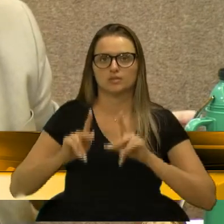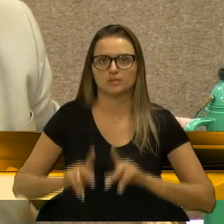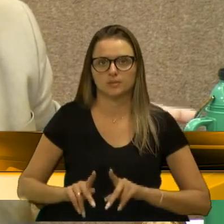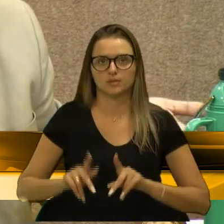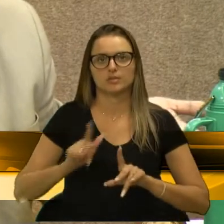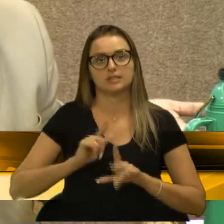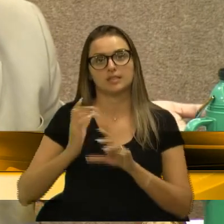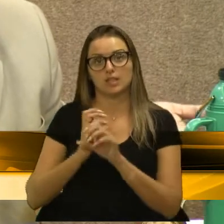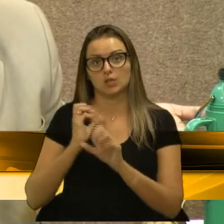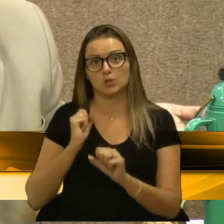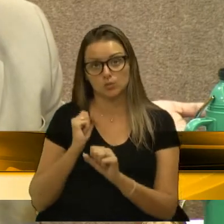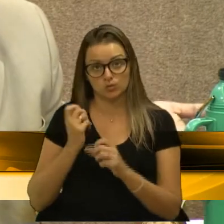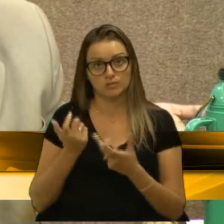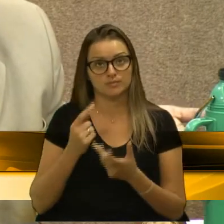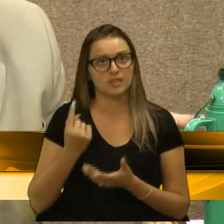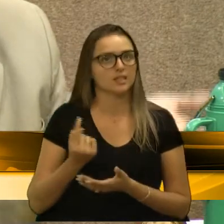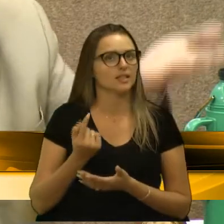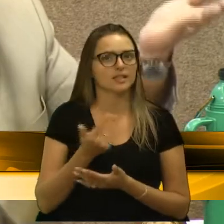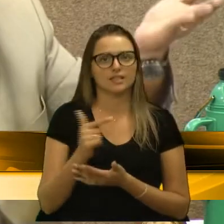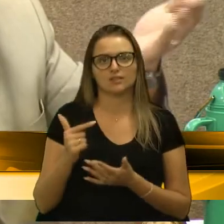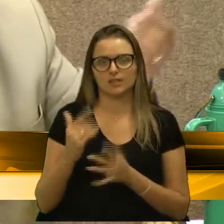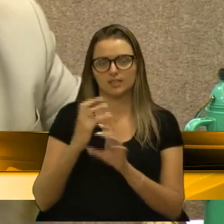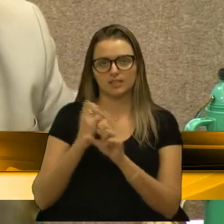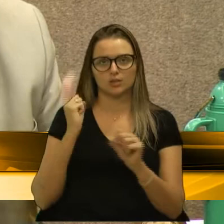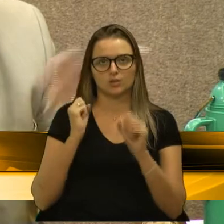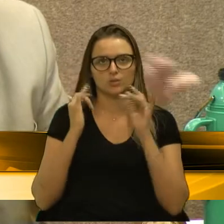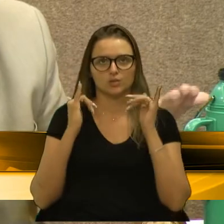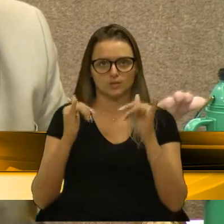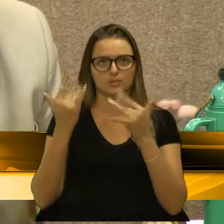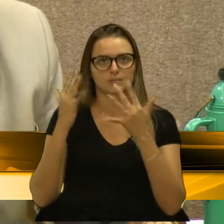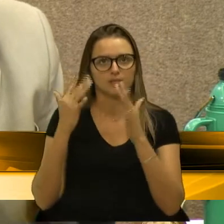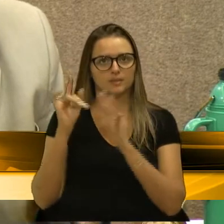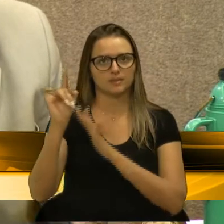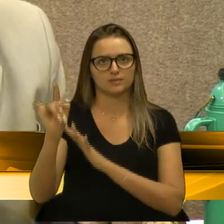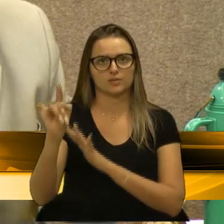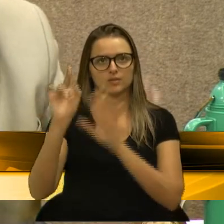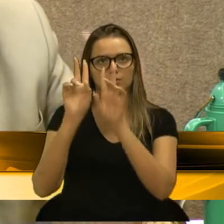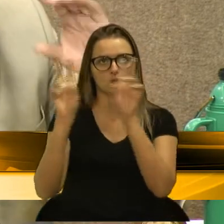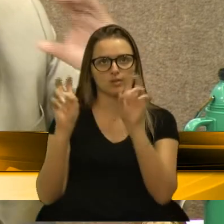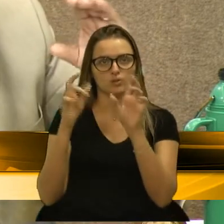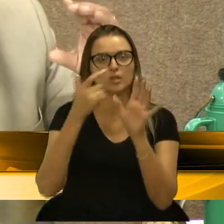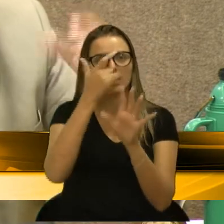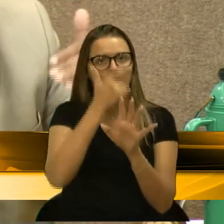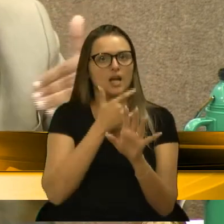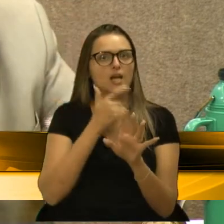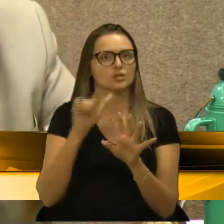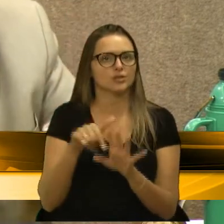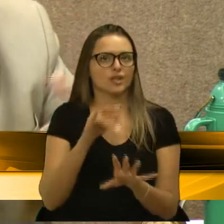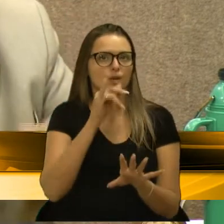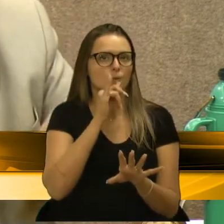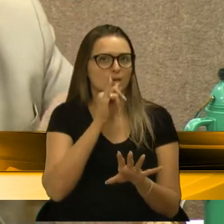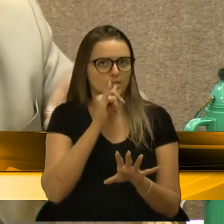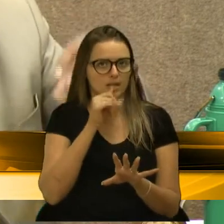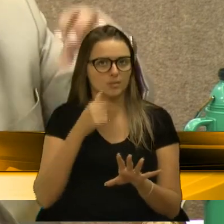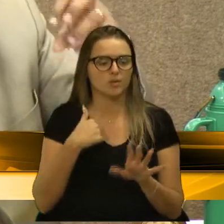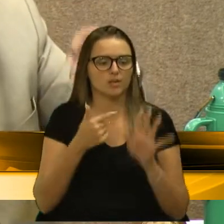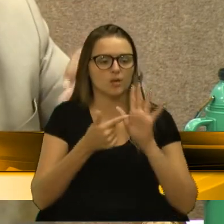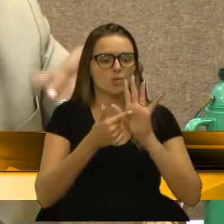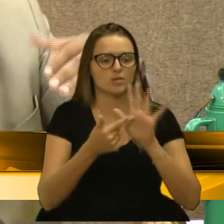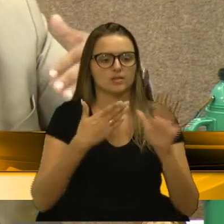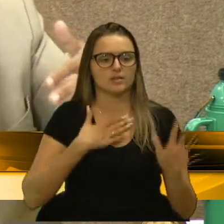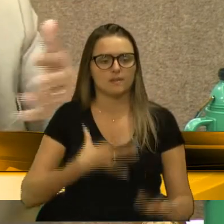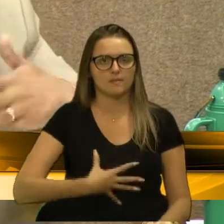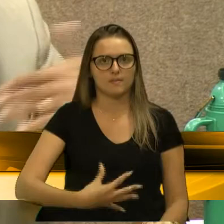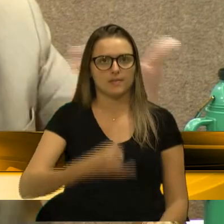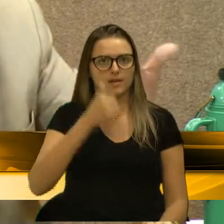ter lucro, e dessa forma não se terá. Então, parabenizar a Vossa Excelência, e acho que esse exemplo que eu trouxe, ele